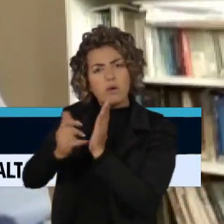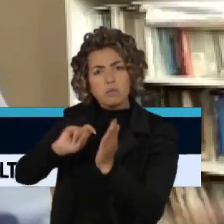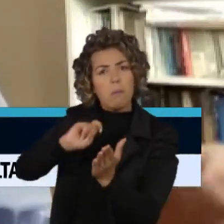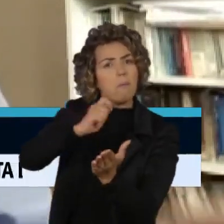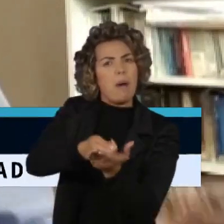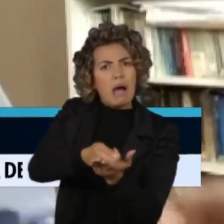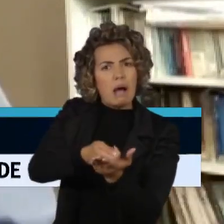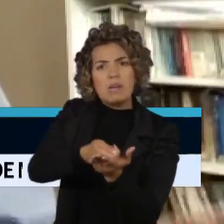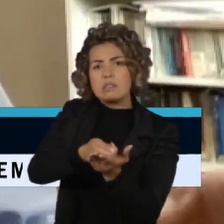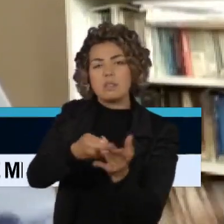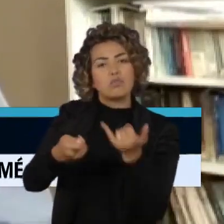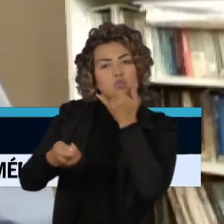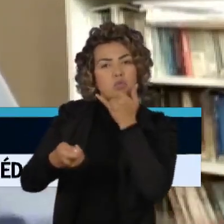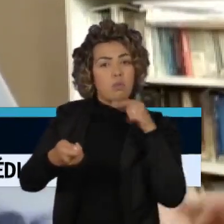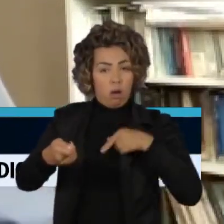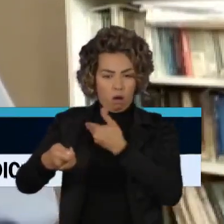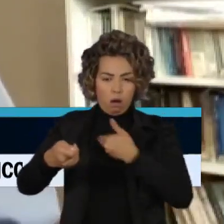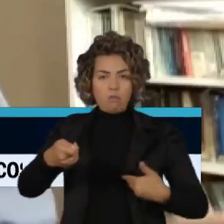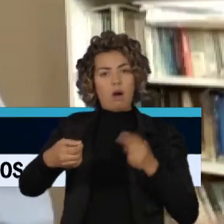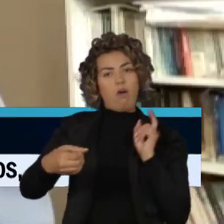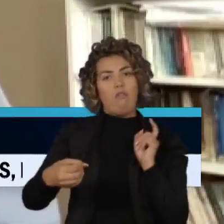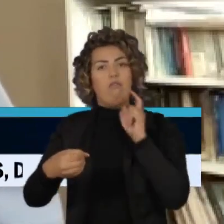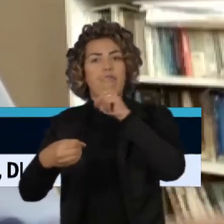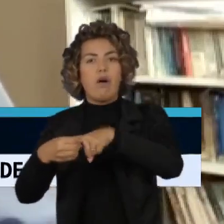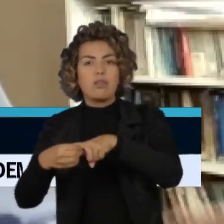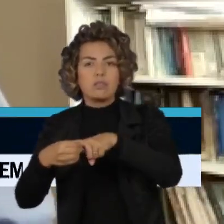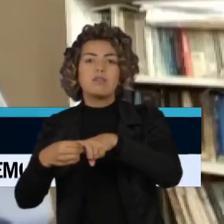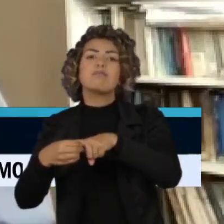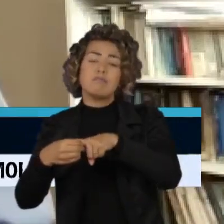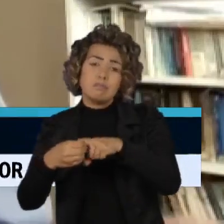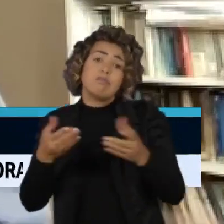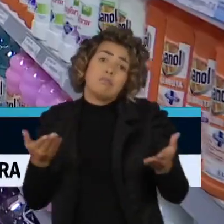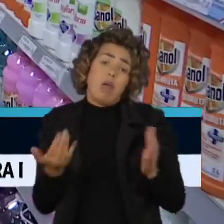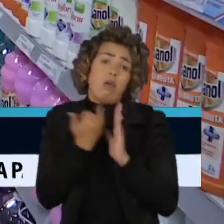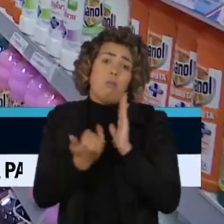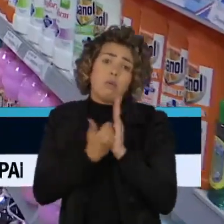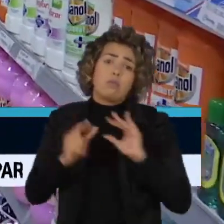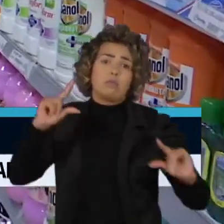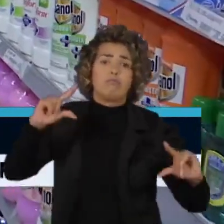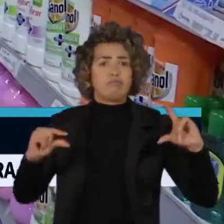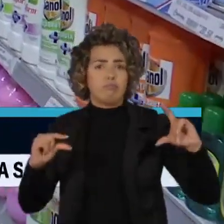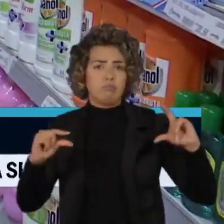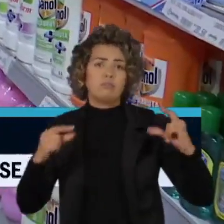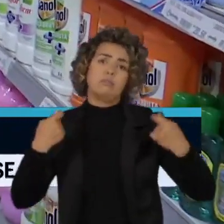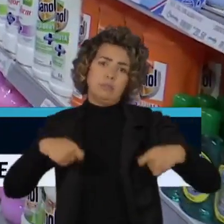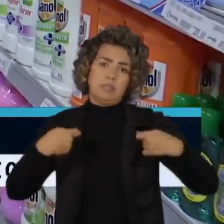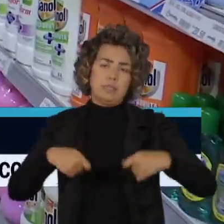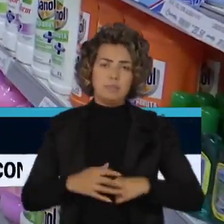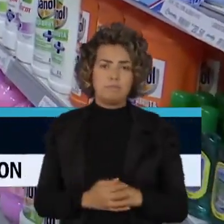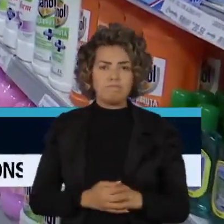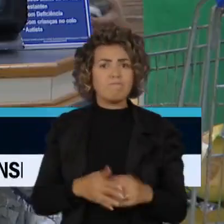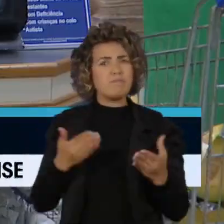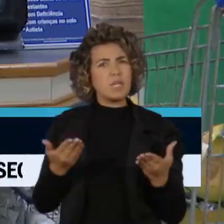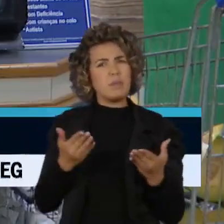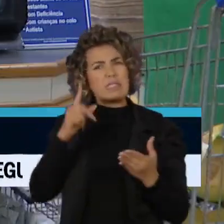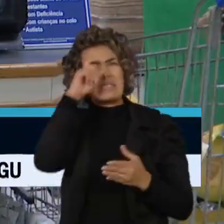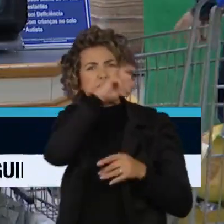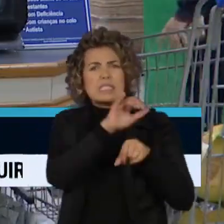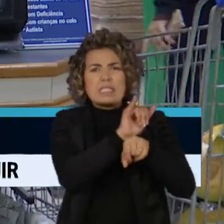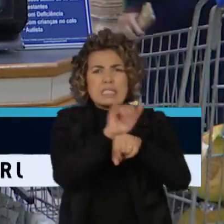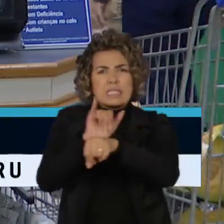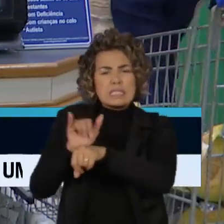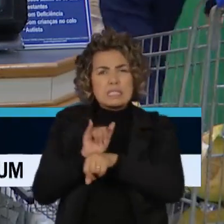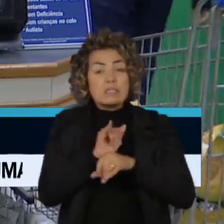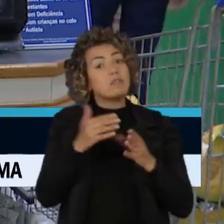não tem que deveria estar implícito no fato de que ele deveria pagar menos imposto para tentar descomplicar o processo o governo